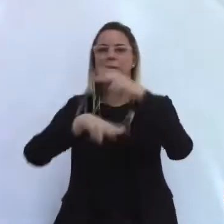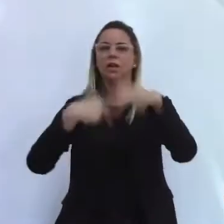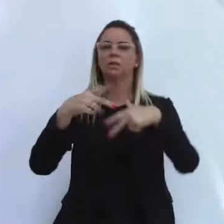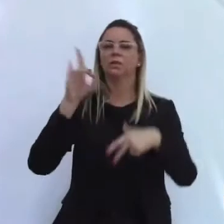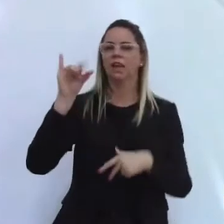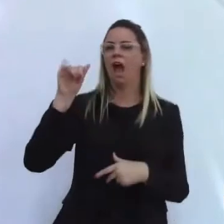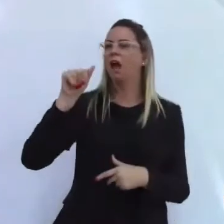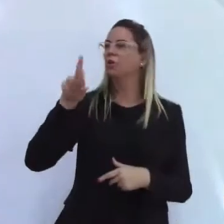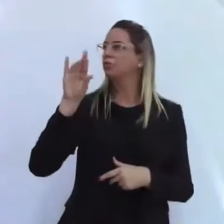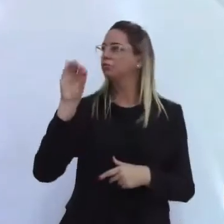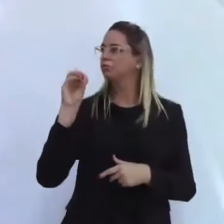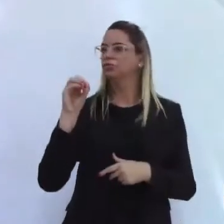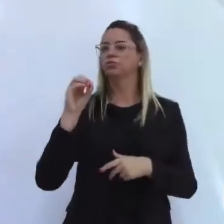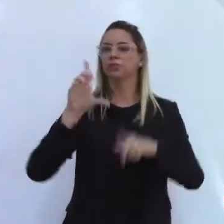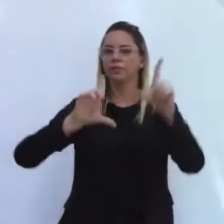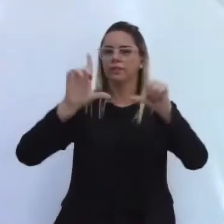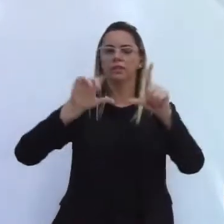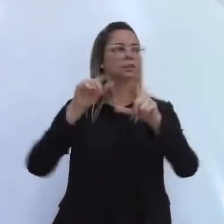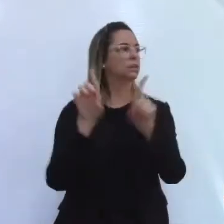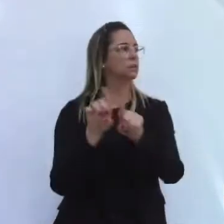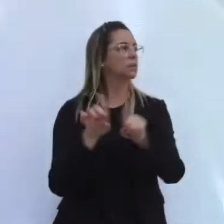pessoal aqui presente,